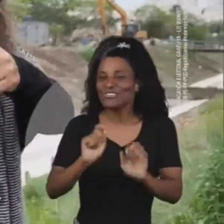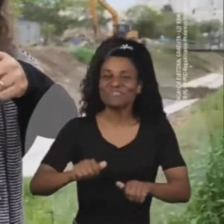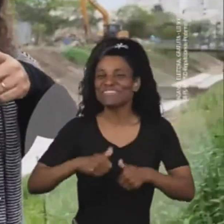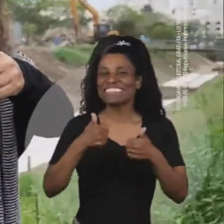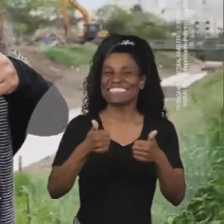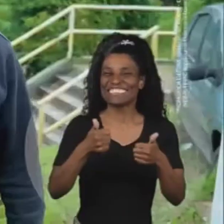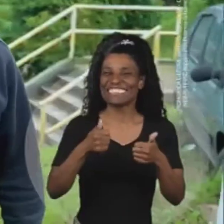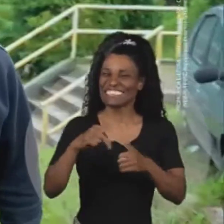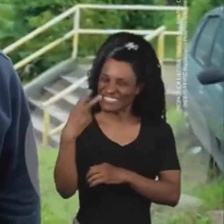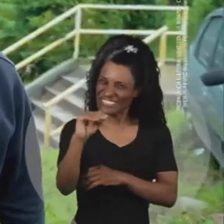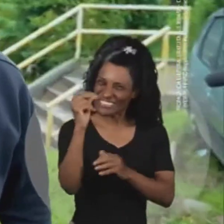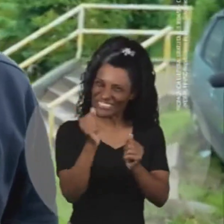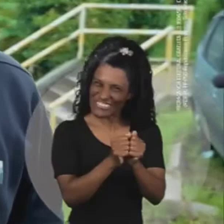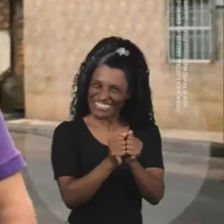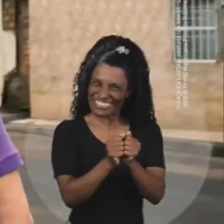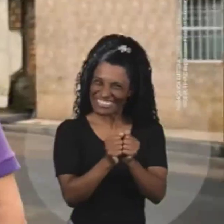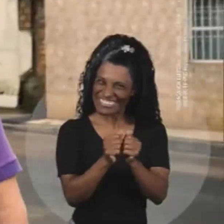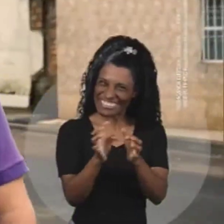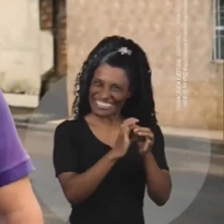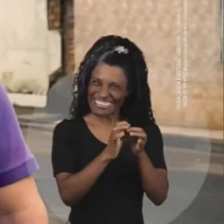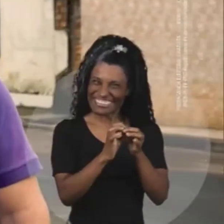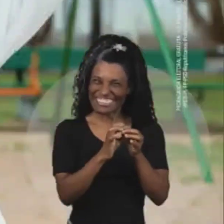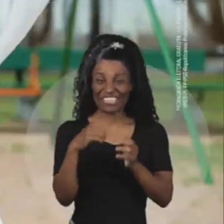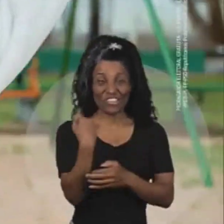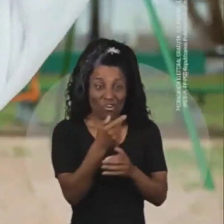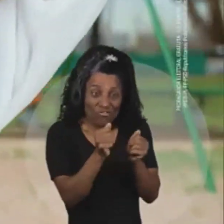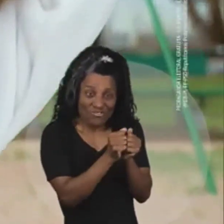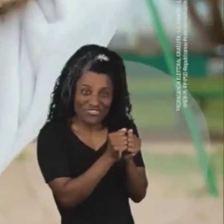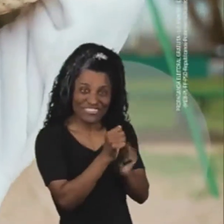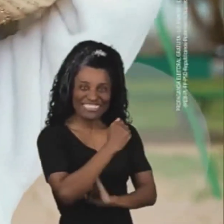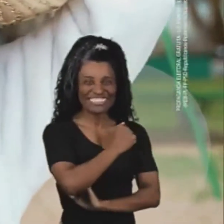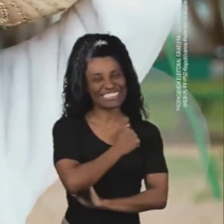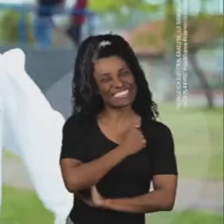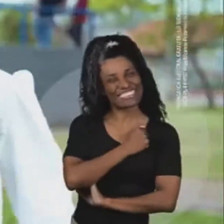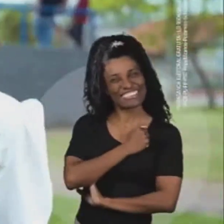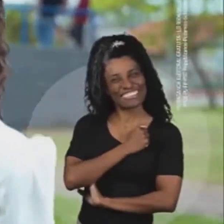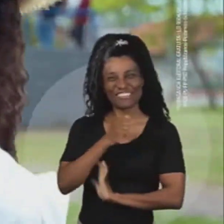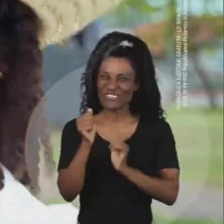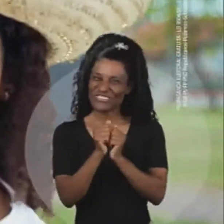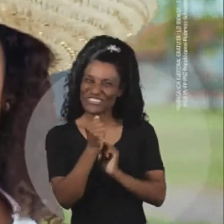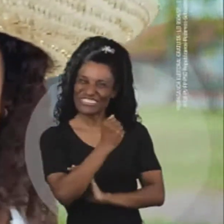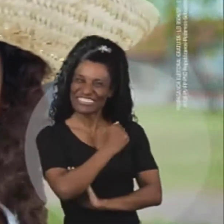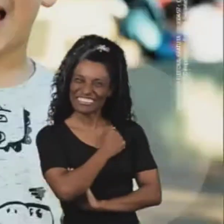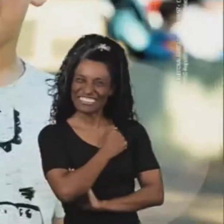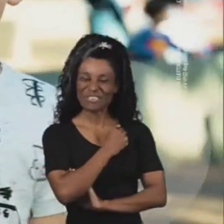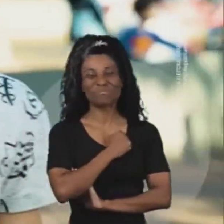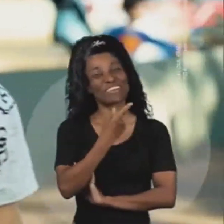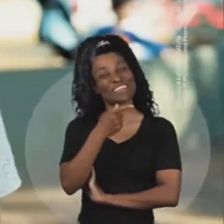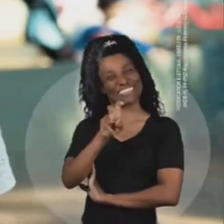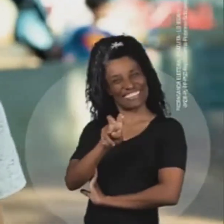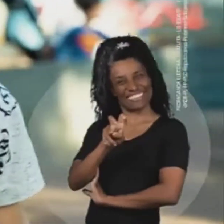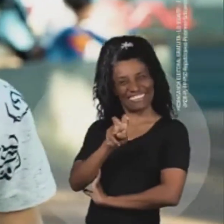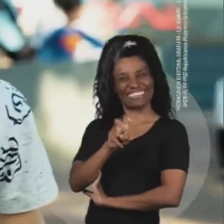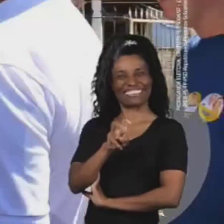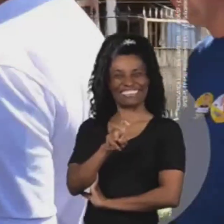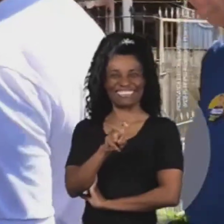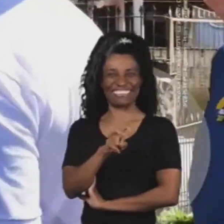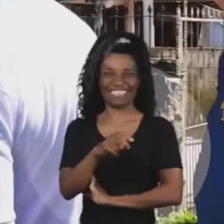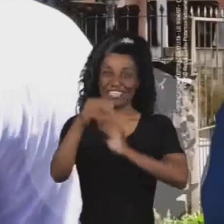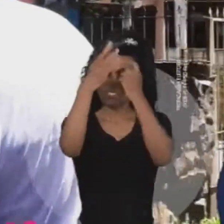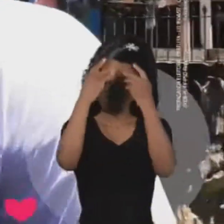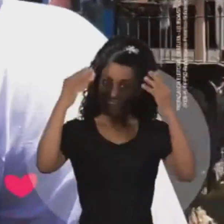junto com o melhor. Tamo junto, Melo. Tamo junto, Melo. Tamo junto, Melo. Tamo junto, Melo. A Melo 15.